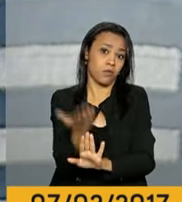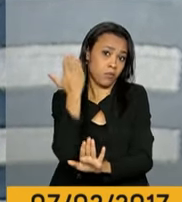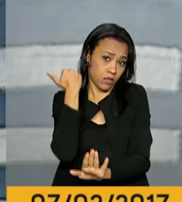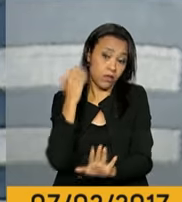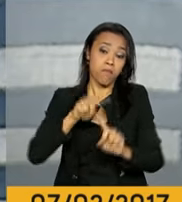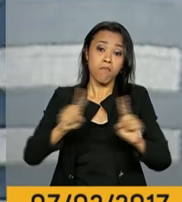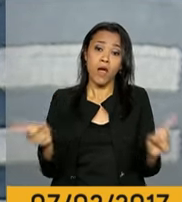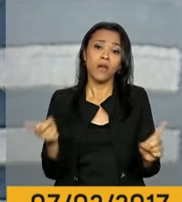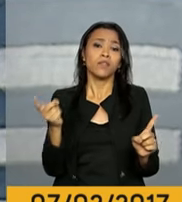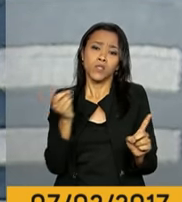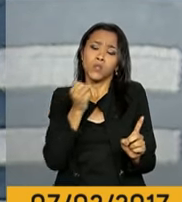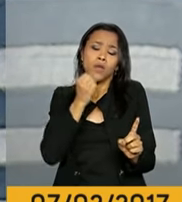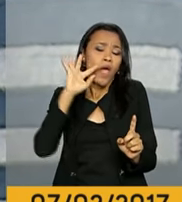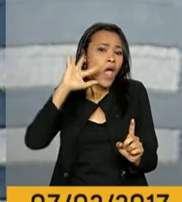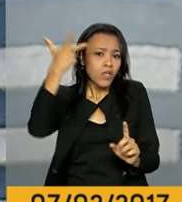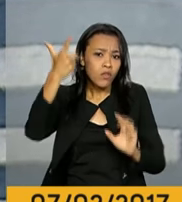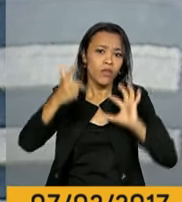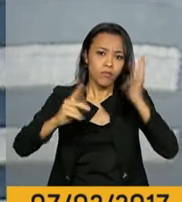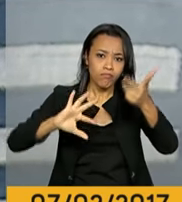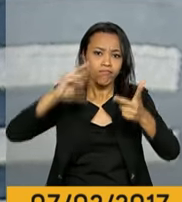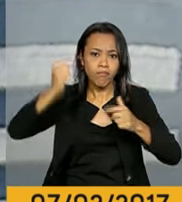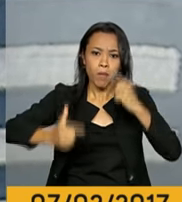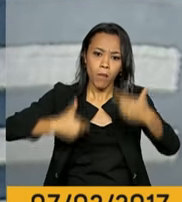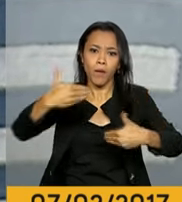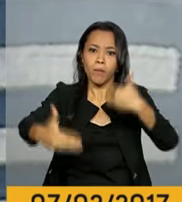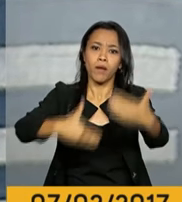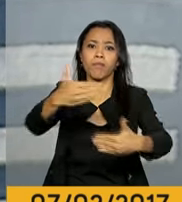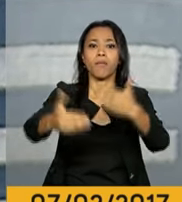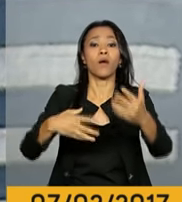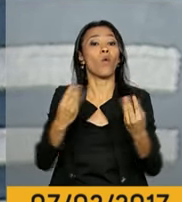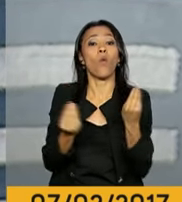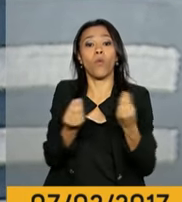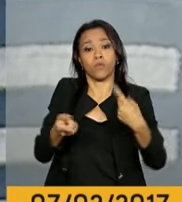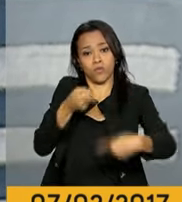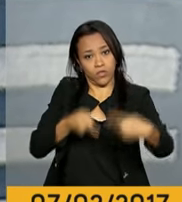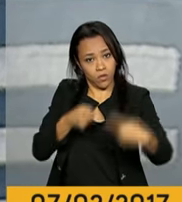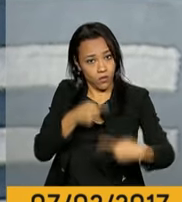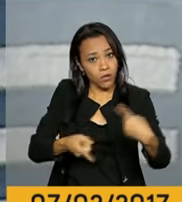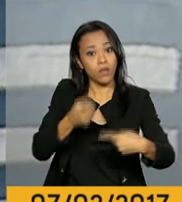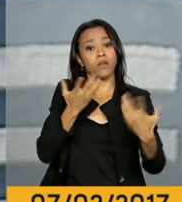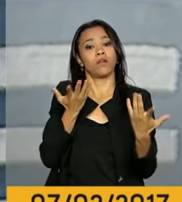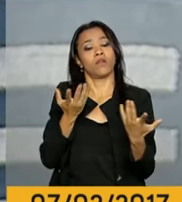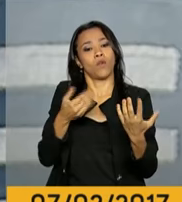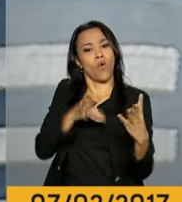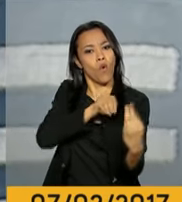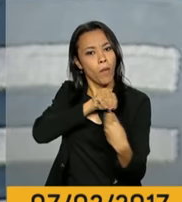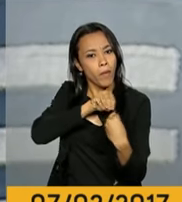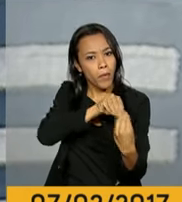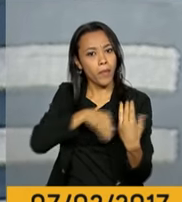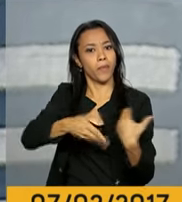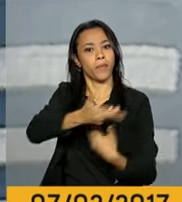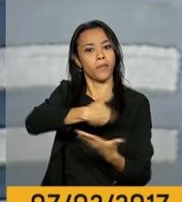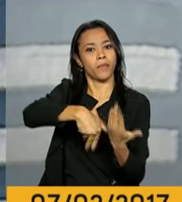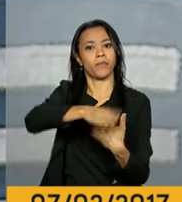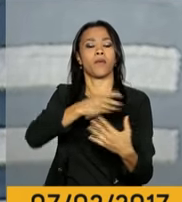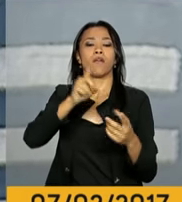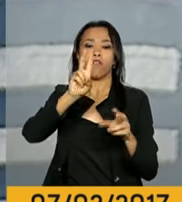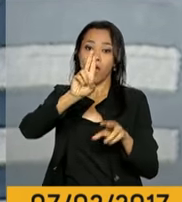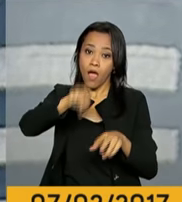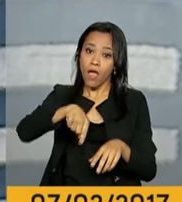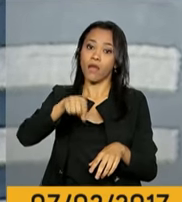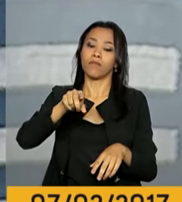disso dialogando trabalhando em conjunto Então foi uma agência de